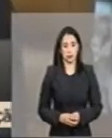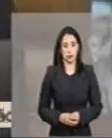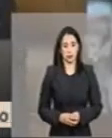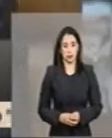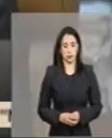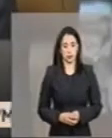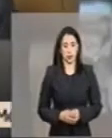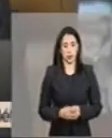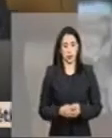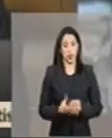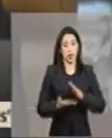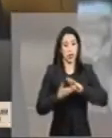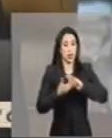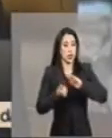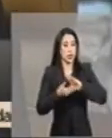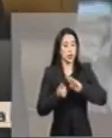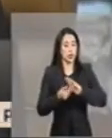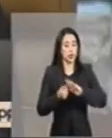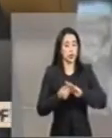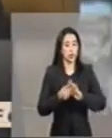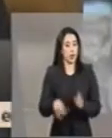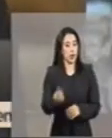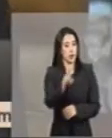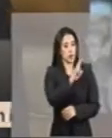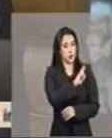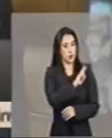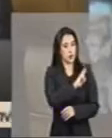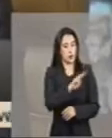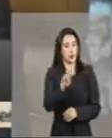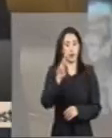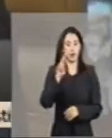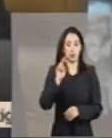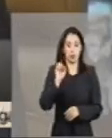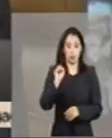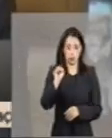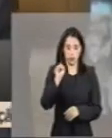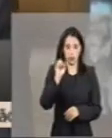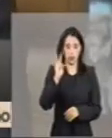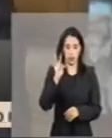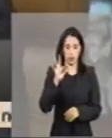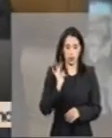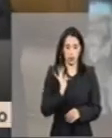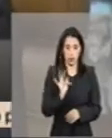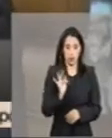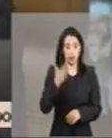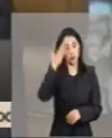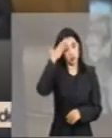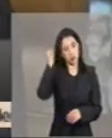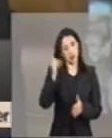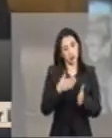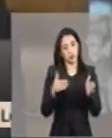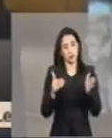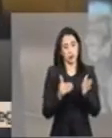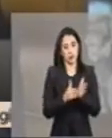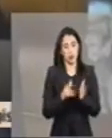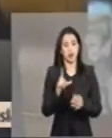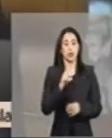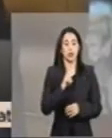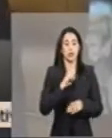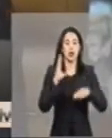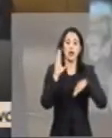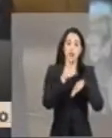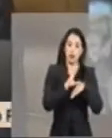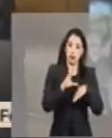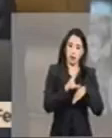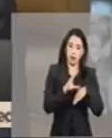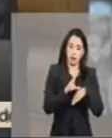da competência do Supremo Tribunal Federal, e para esse fim, sabemos todos, há um instrumento... Caso envolvendo a